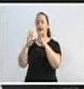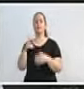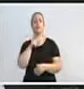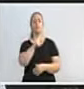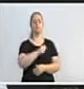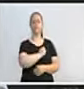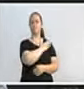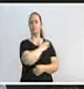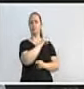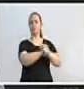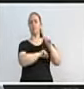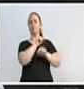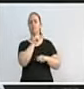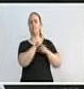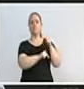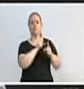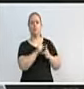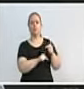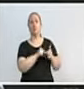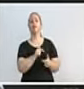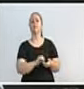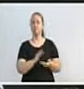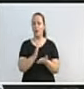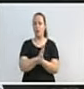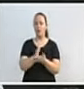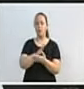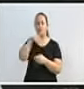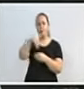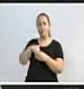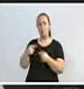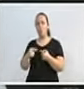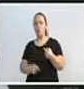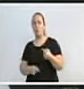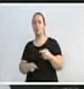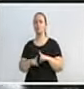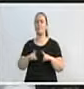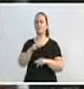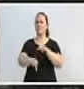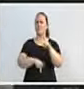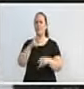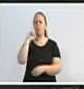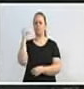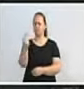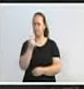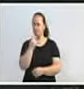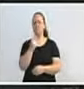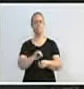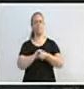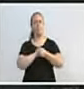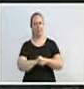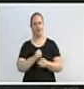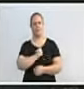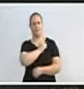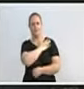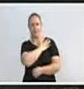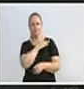até em certos pontos votaram contra para não sair, e o povo reconheceu realmente. Parabéns, Napoleão Bernardes, e parabéns